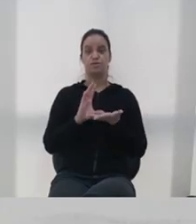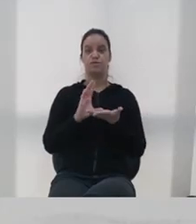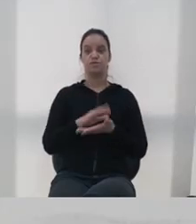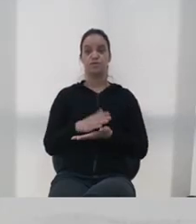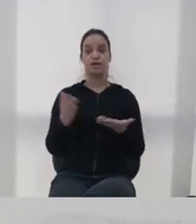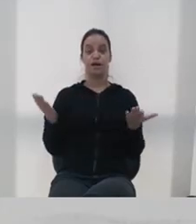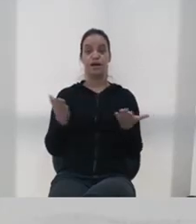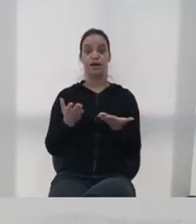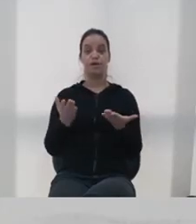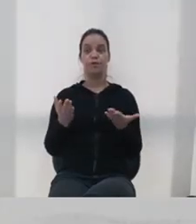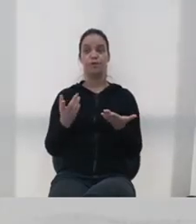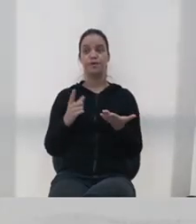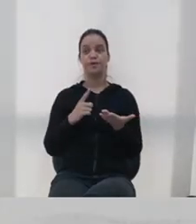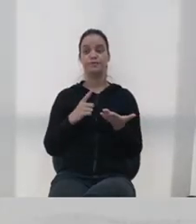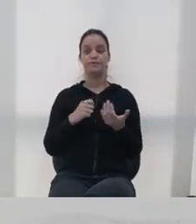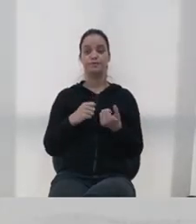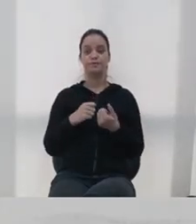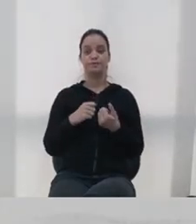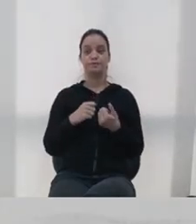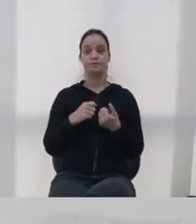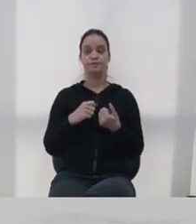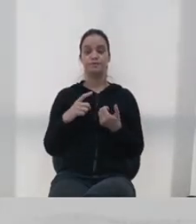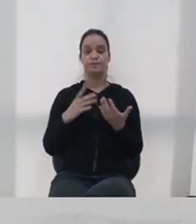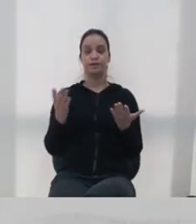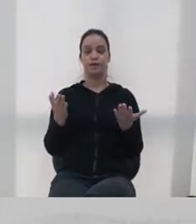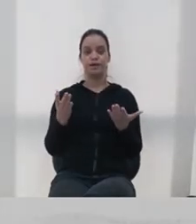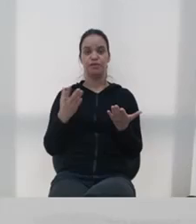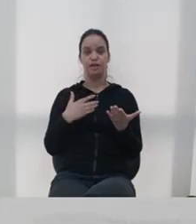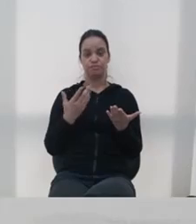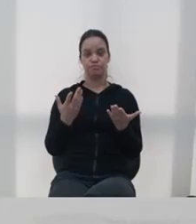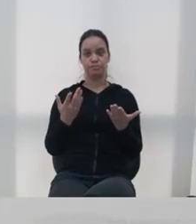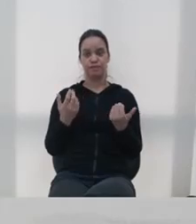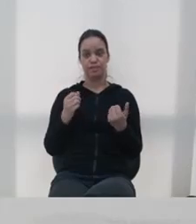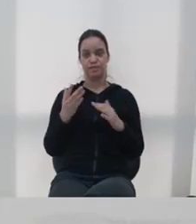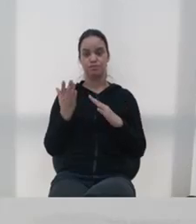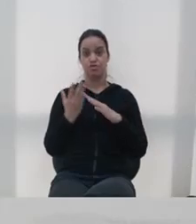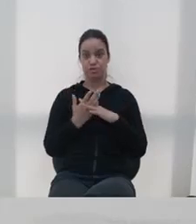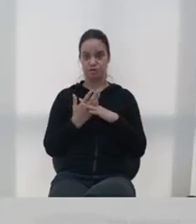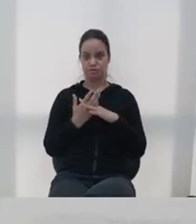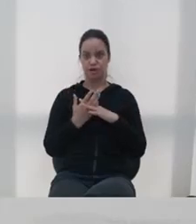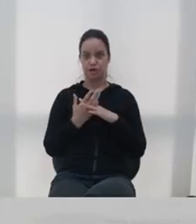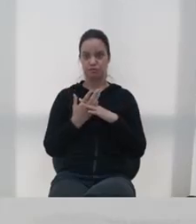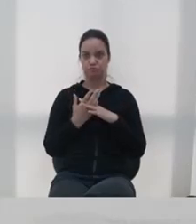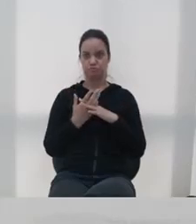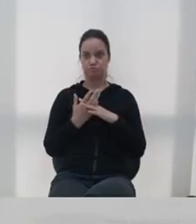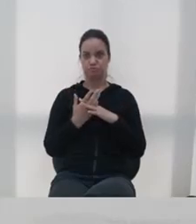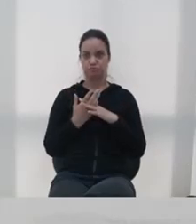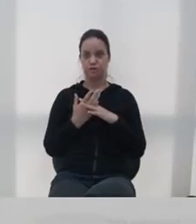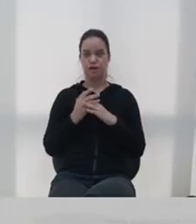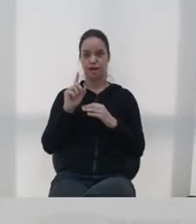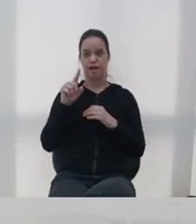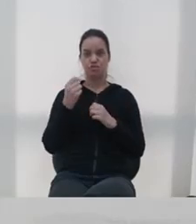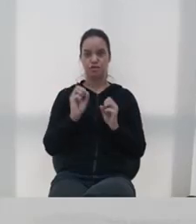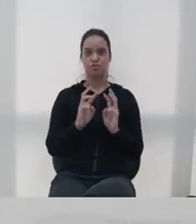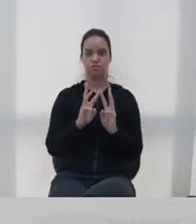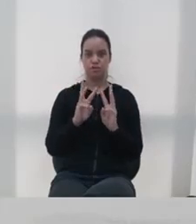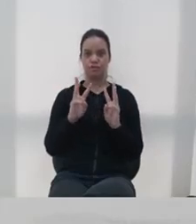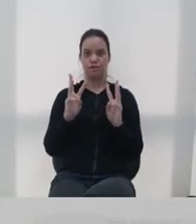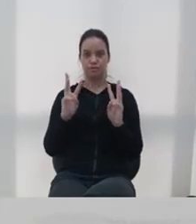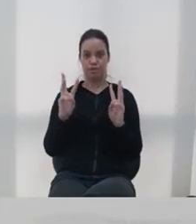que nós teremos, e também a carreira que nos assiste, nós teremos que interromper a sessão para o envio de novo link, em razão da última